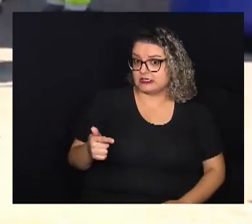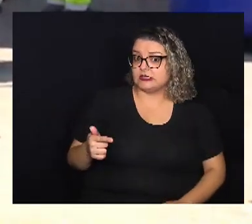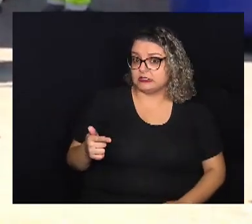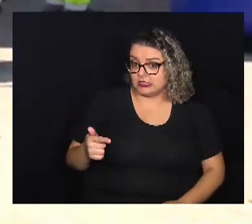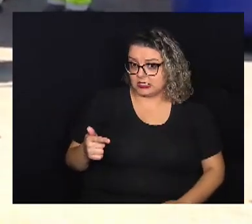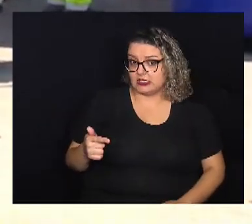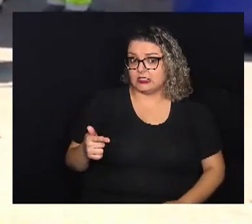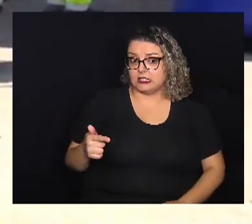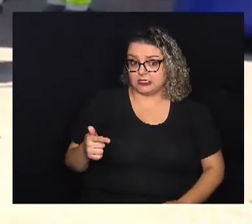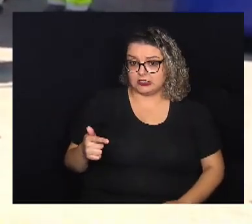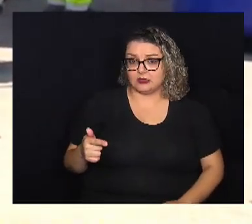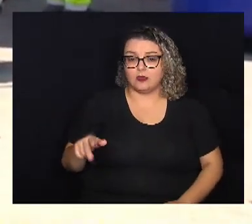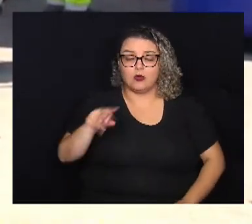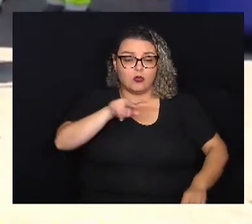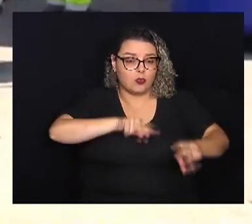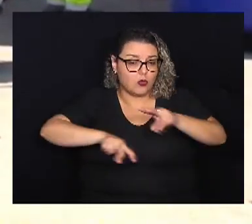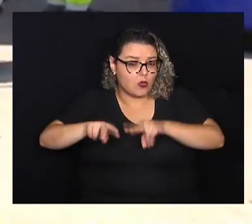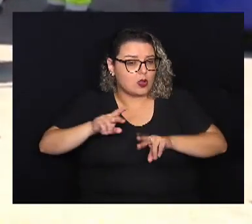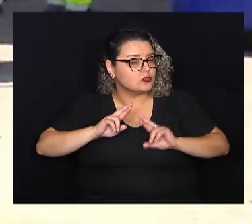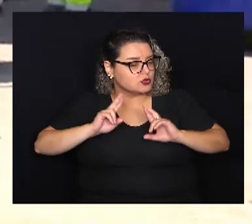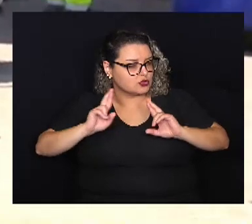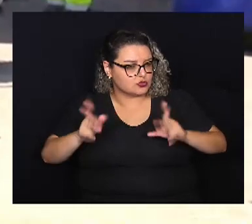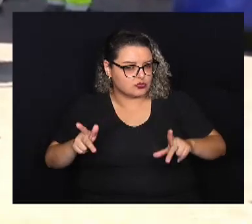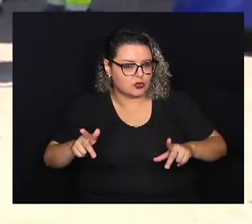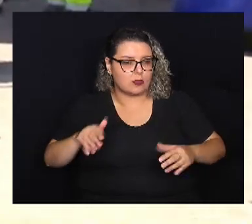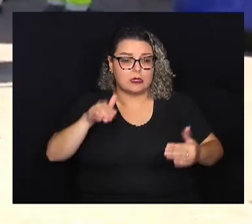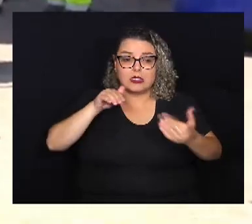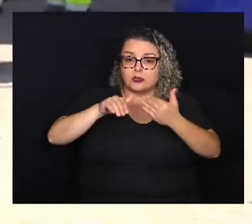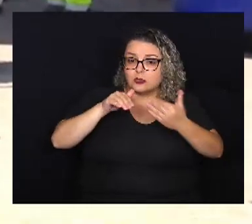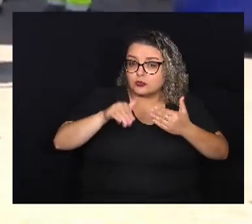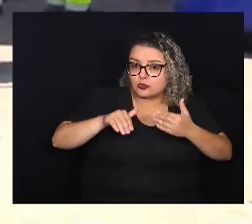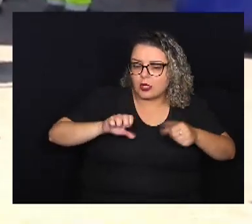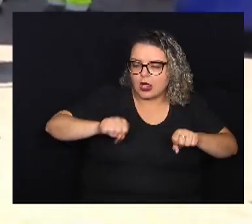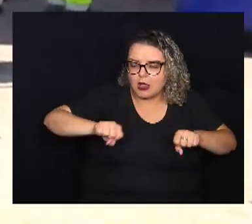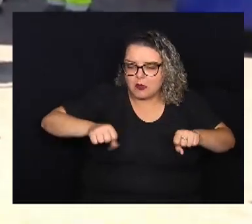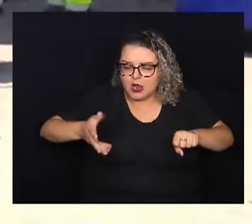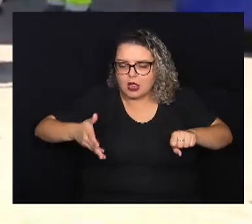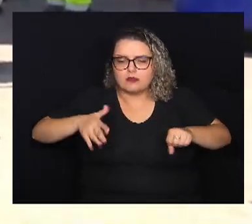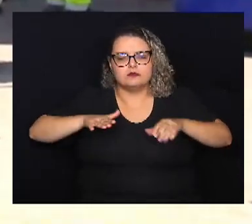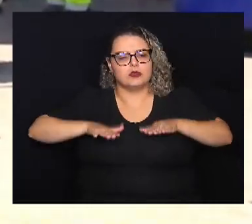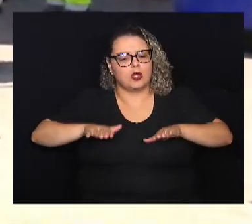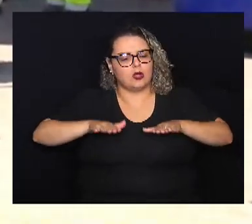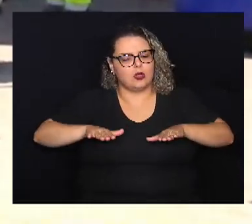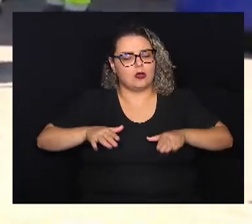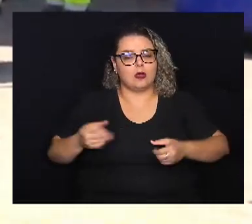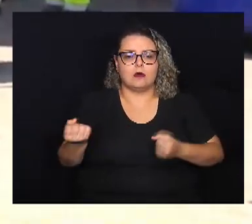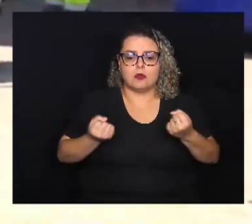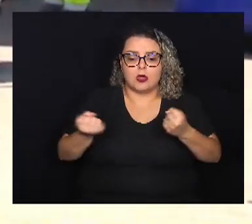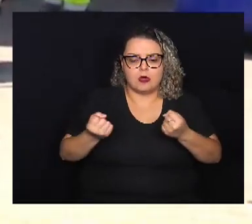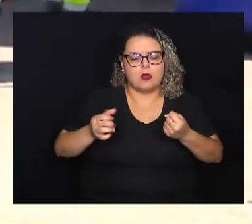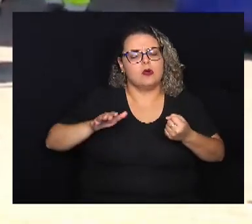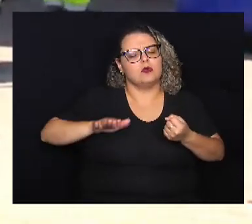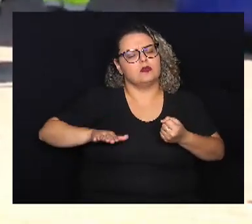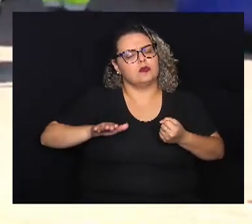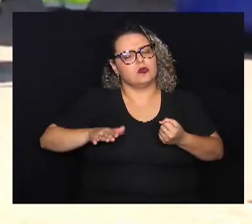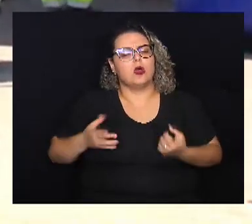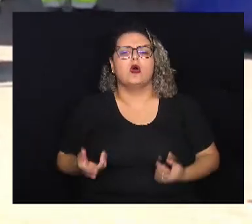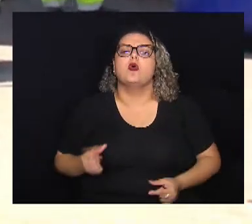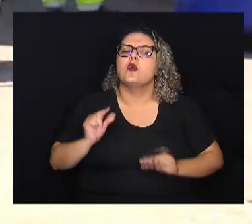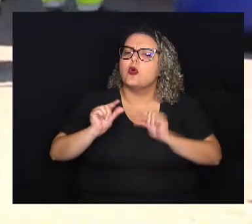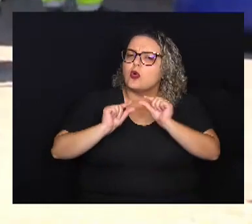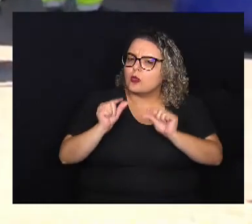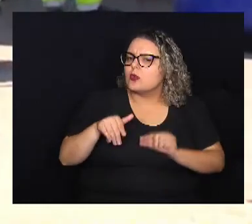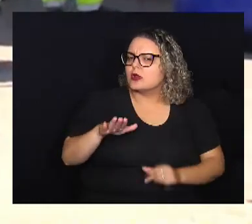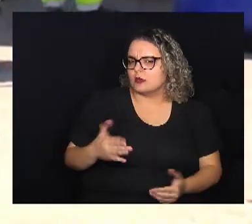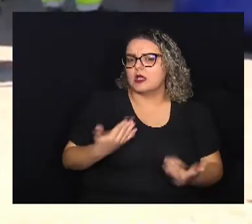tem aí um olhar um pouco diferenciado para o trânsito com ações que visam trazer um pouquinho mais da